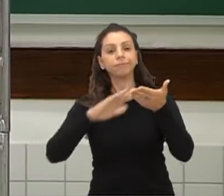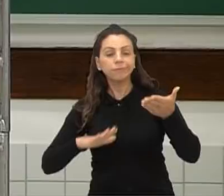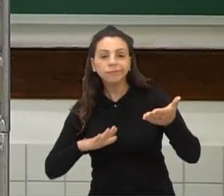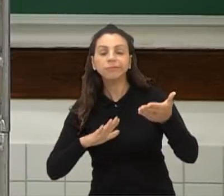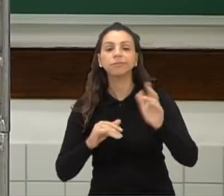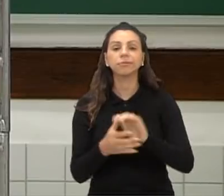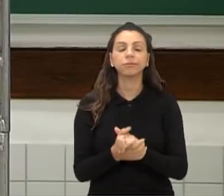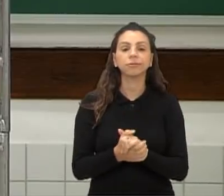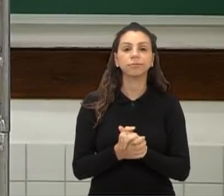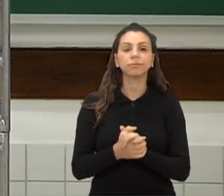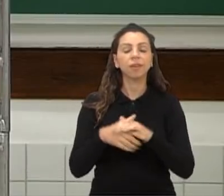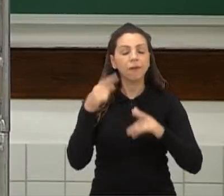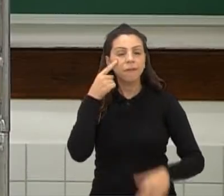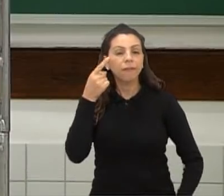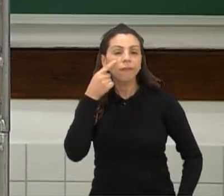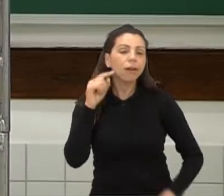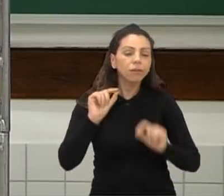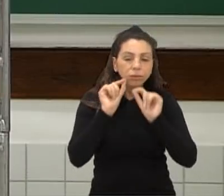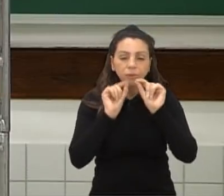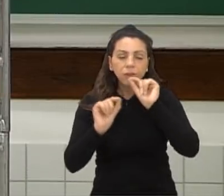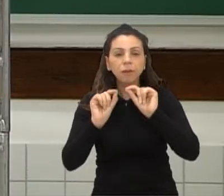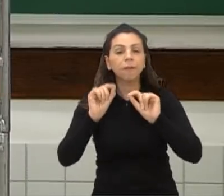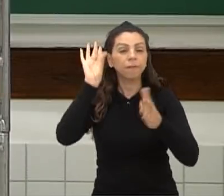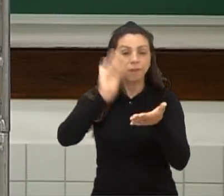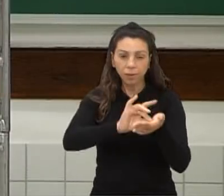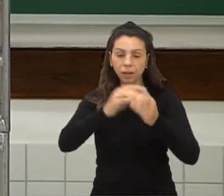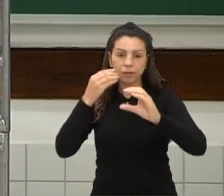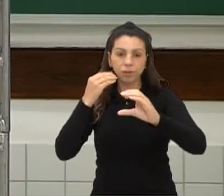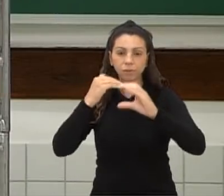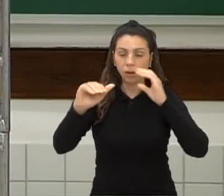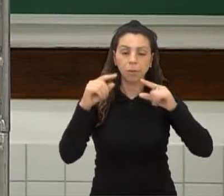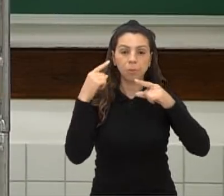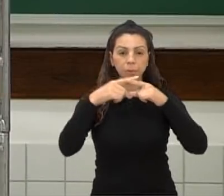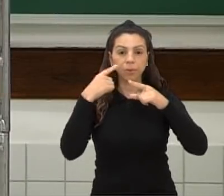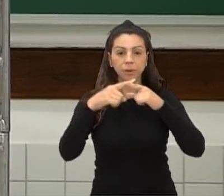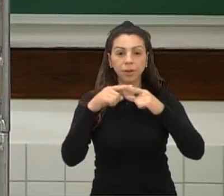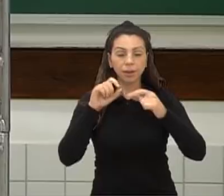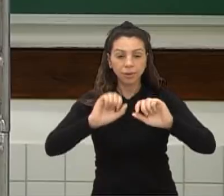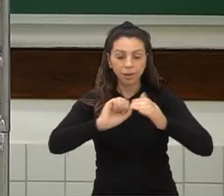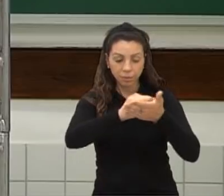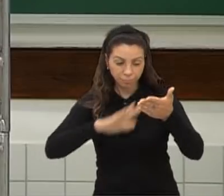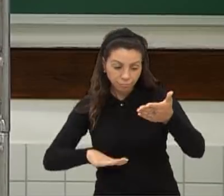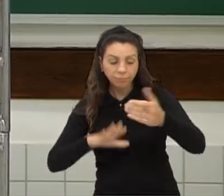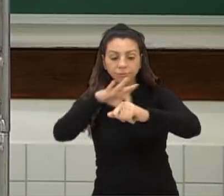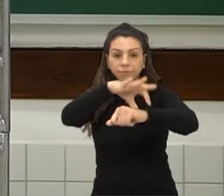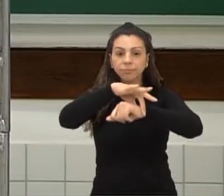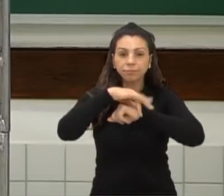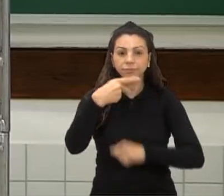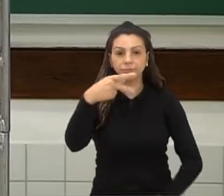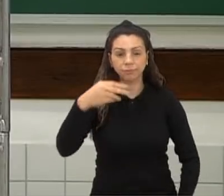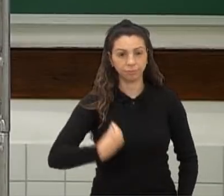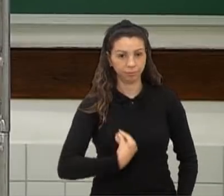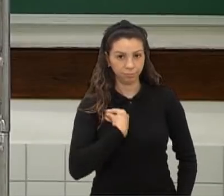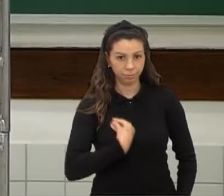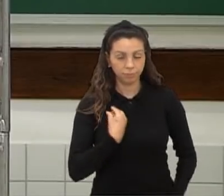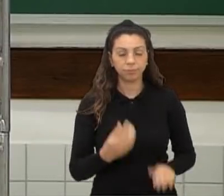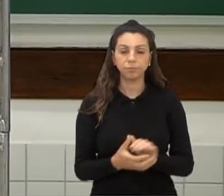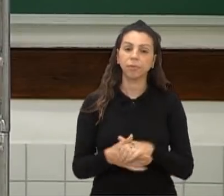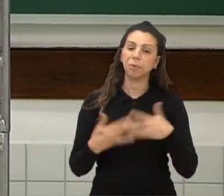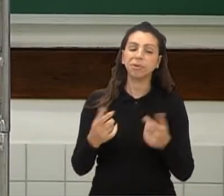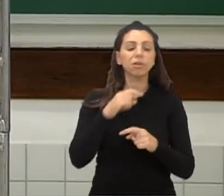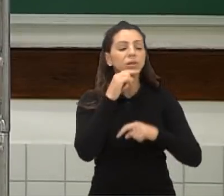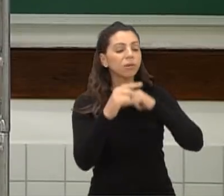se certifiquem que vocês realmente enviaram, porque essa atividade conta presença para vocês, ok? E qualquer